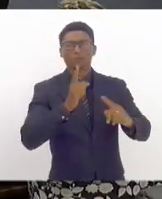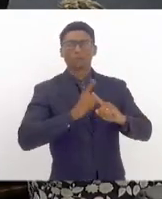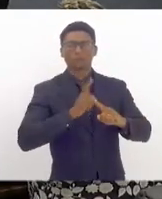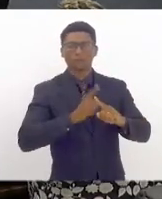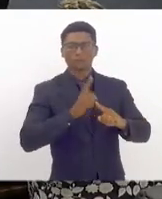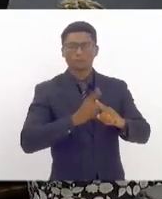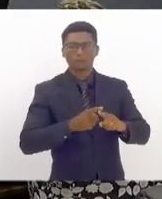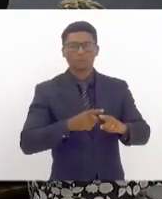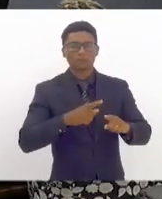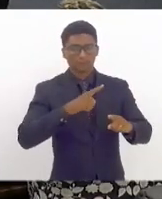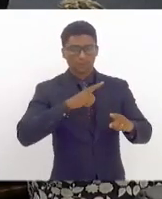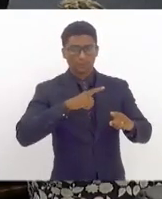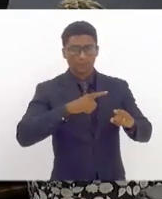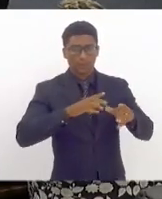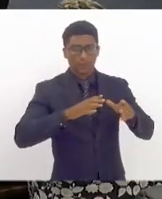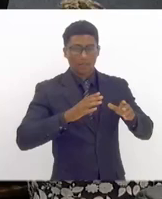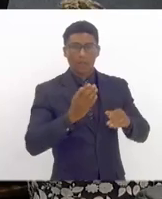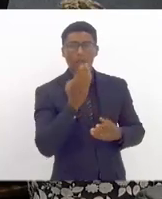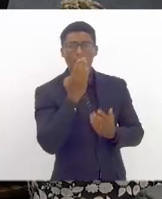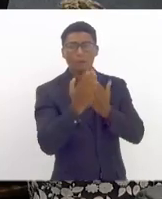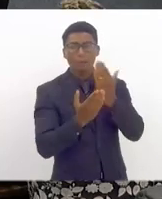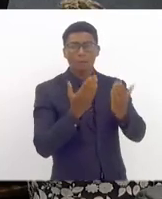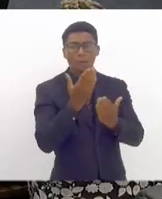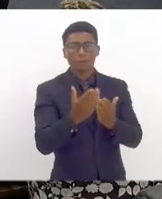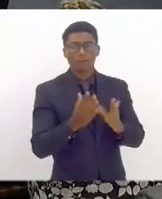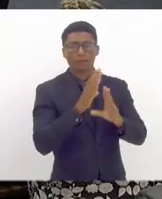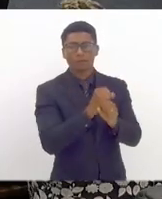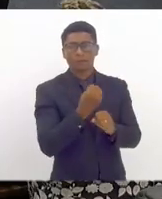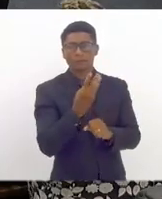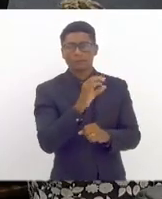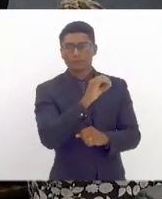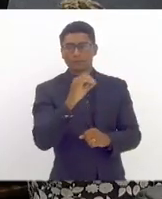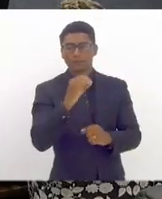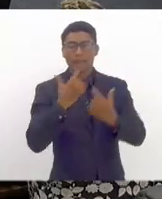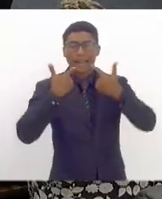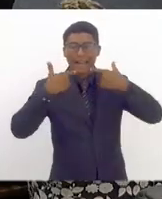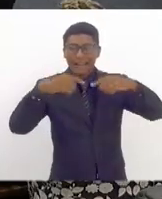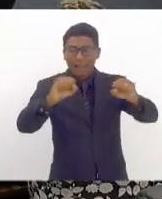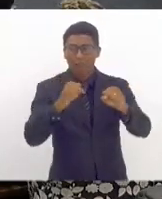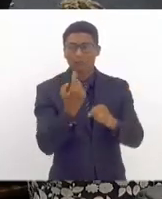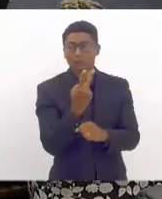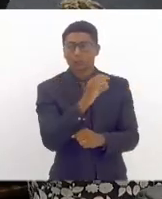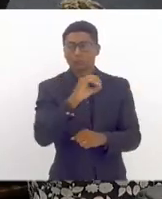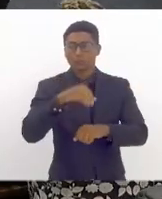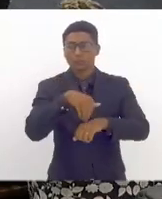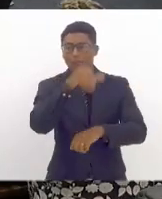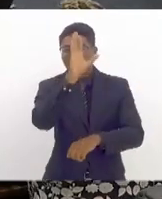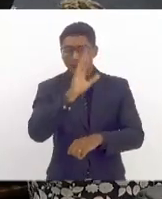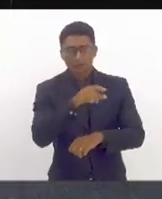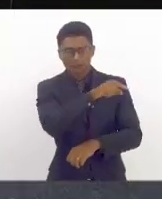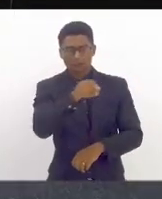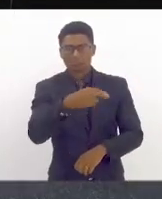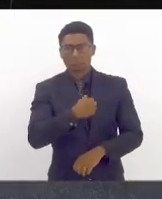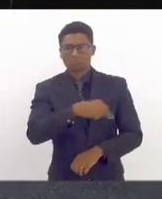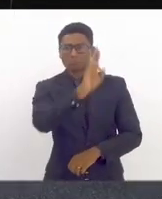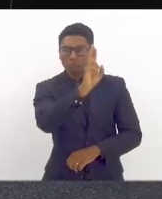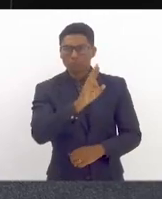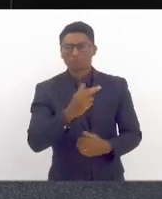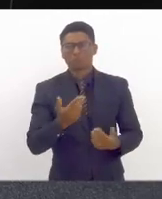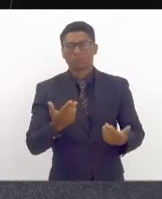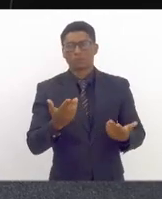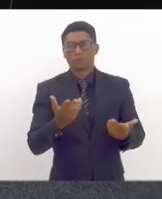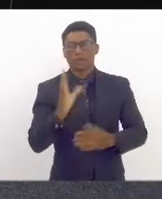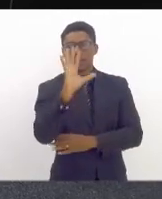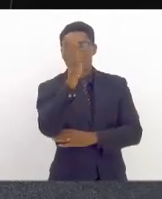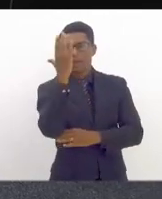de 300 etnias em todo o país que são mais de 200 línguas e para eles a espiritualidade O Sagrado a